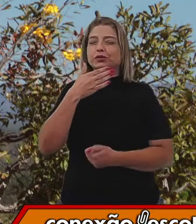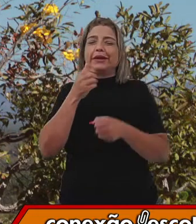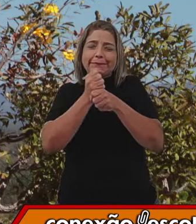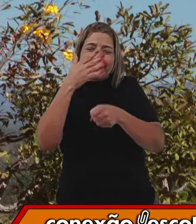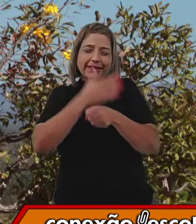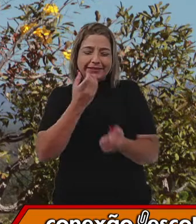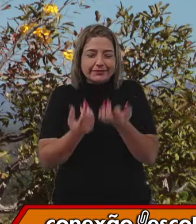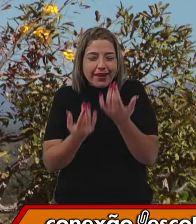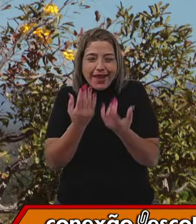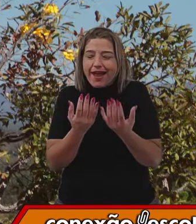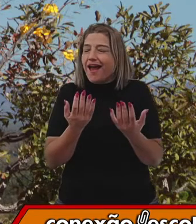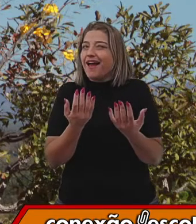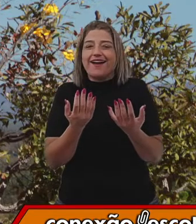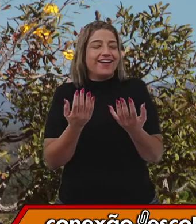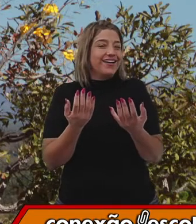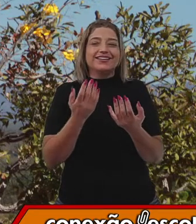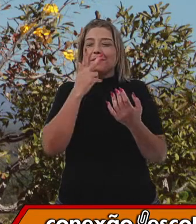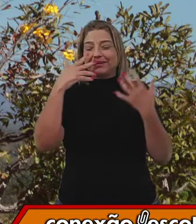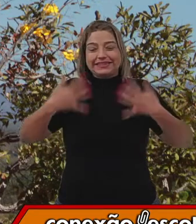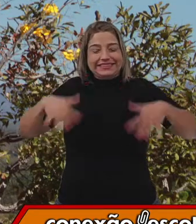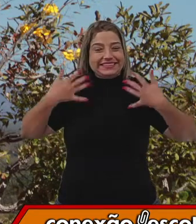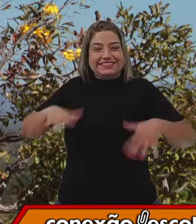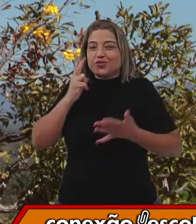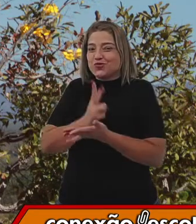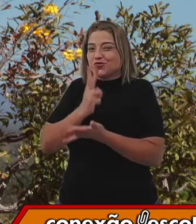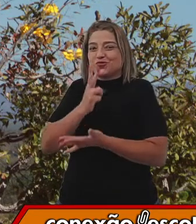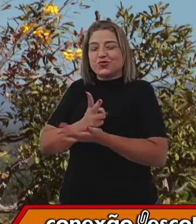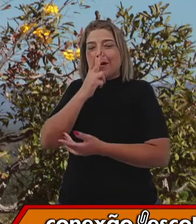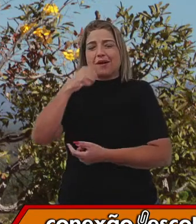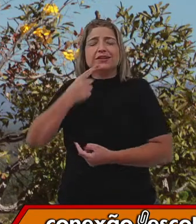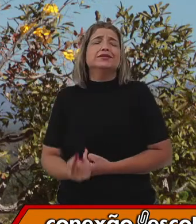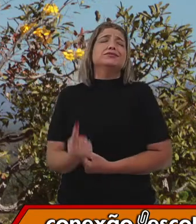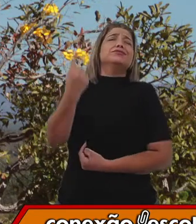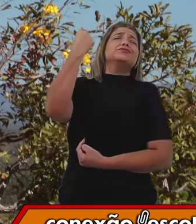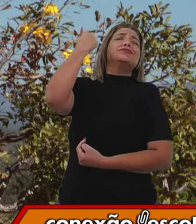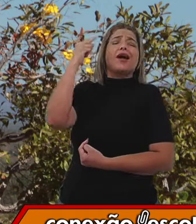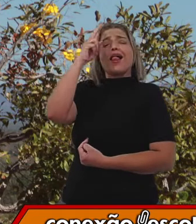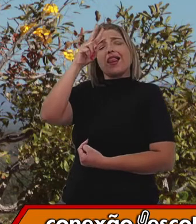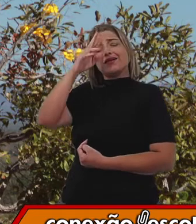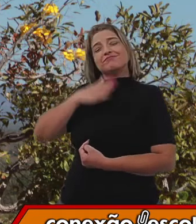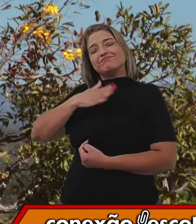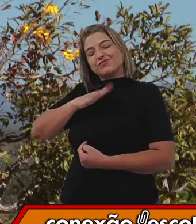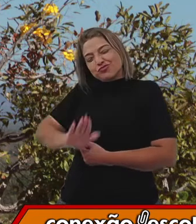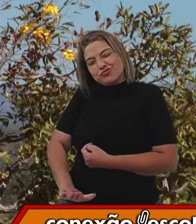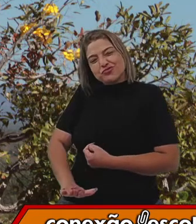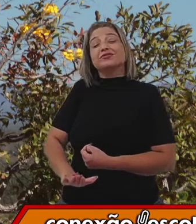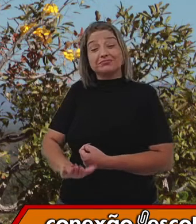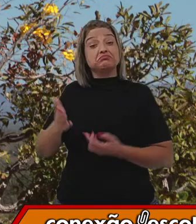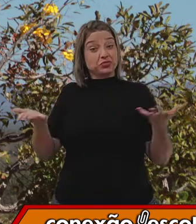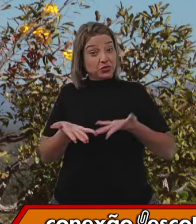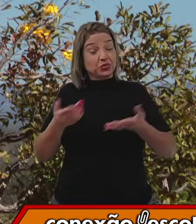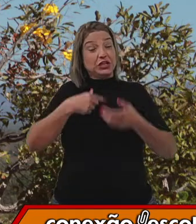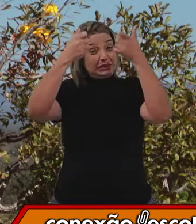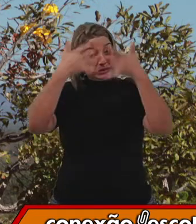frita, nossa, continuam a me reportar para uma infância muito gostosa. Sim, eu falo hoje com